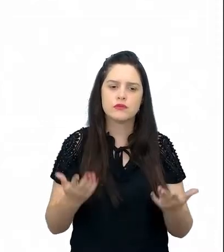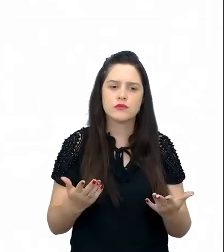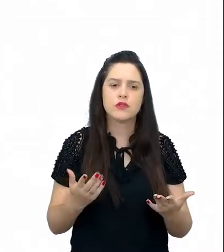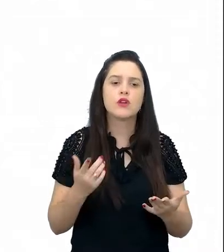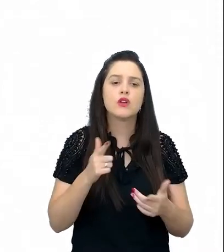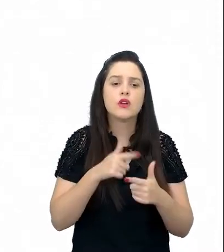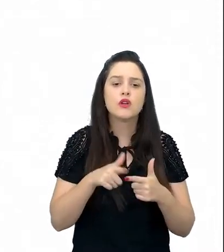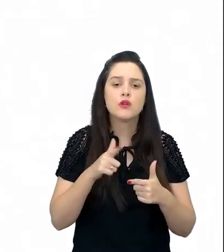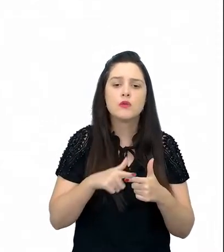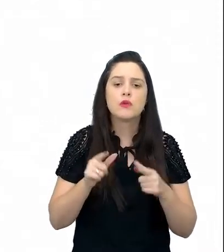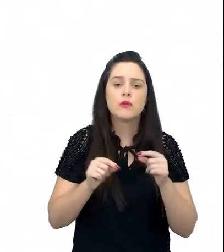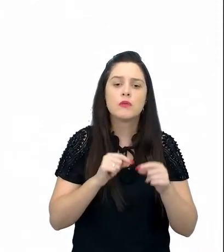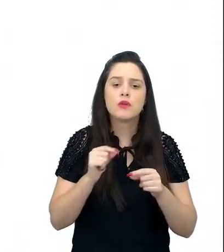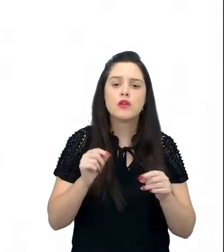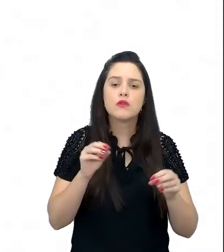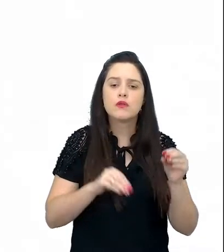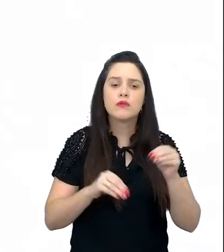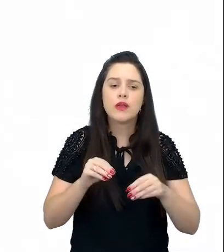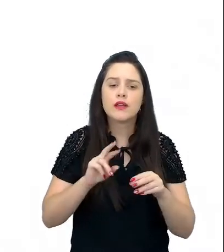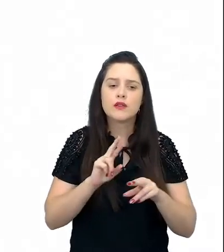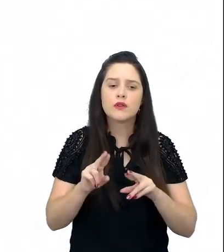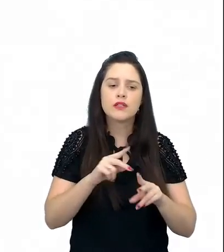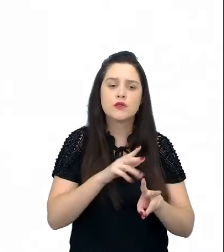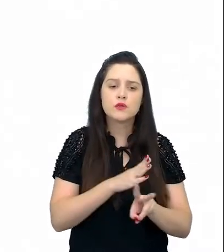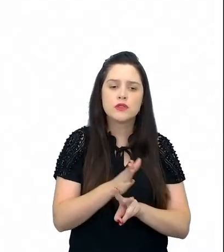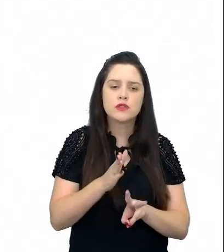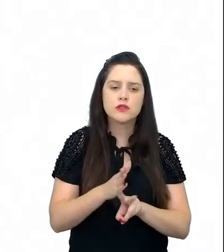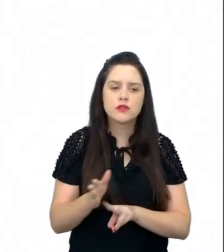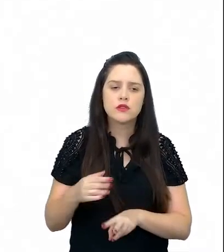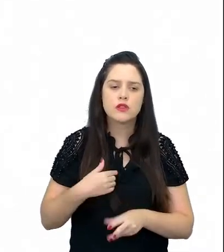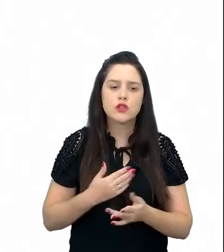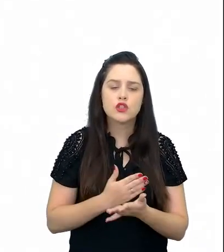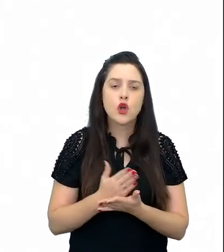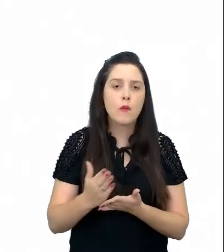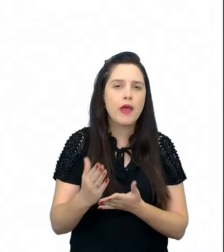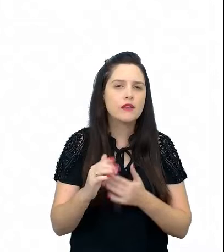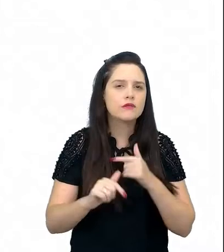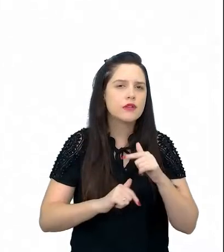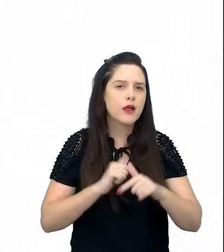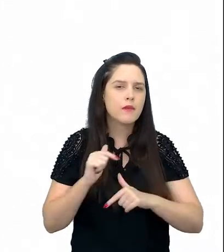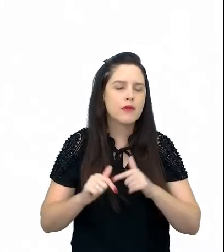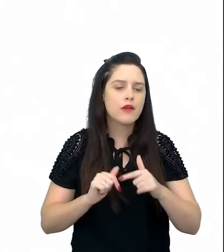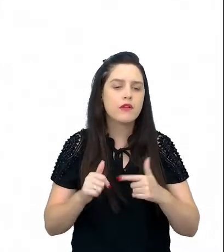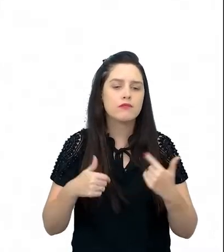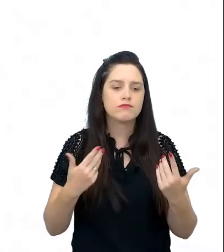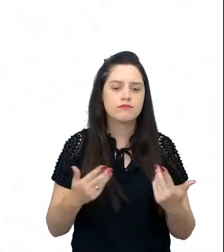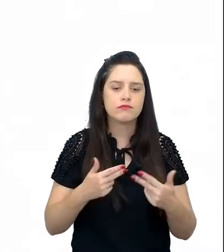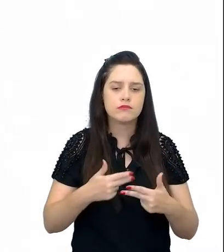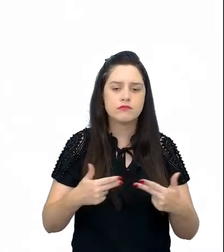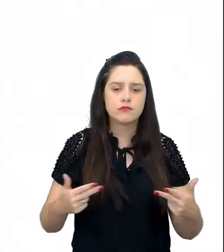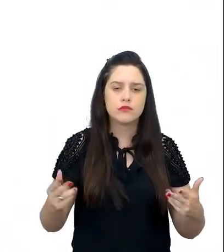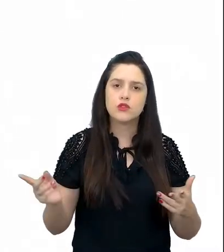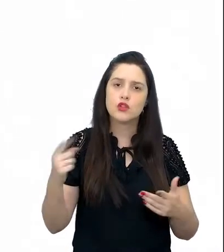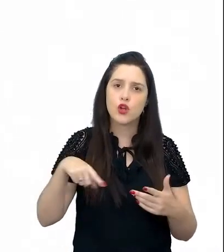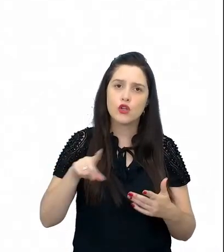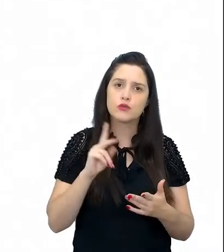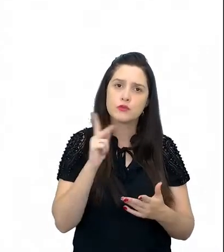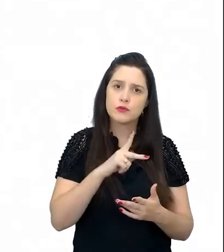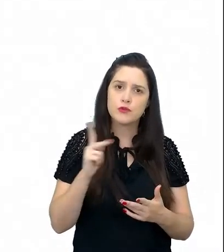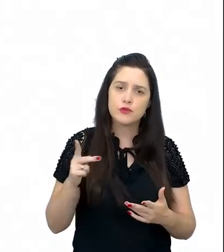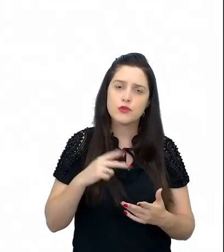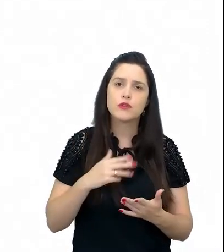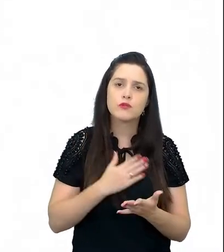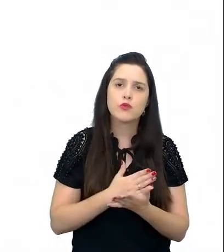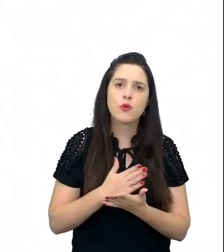problemas envolvendo razão entre duas grandezas diferentes, já começa a trabalhar. O que será que é isso? Nós, professores, às vezes a gente tem o